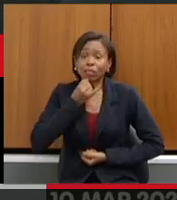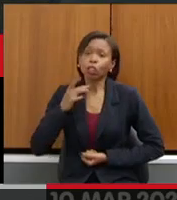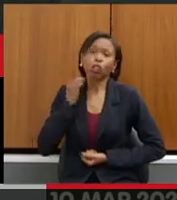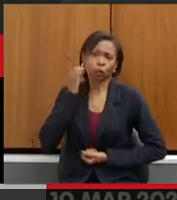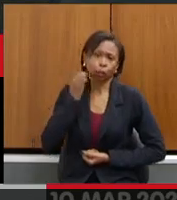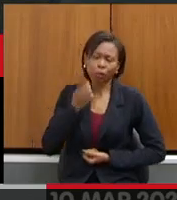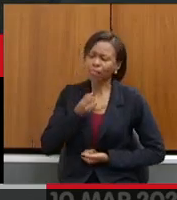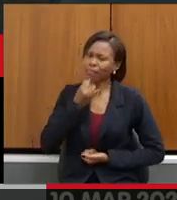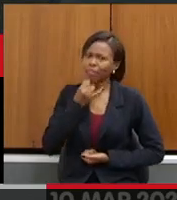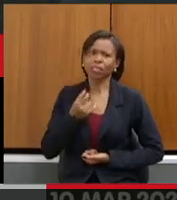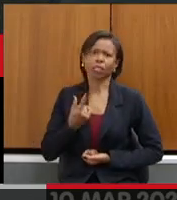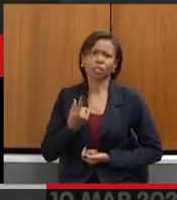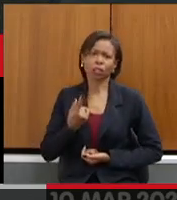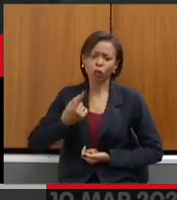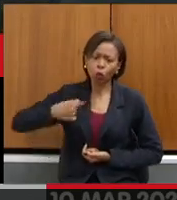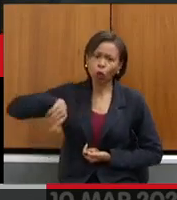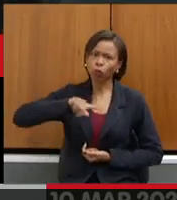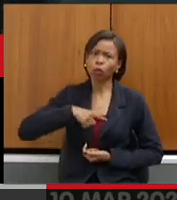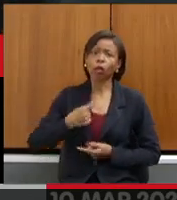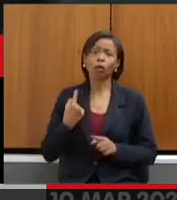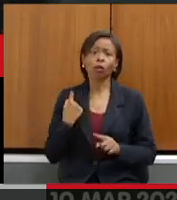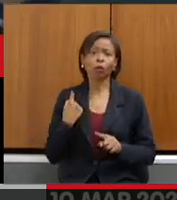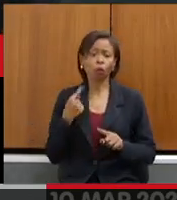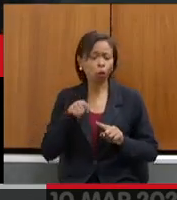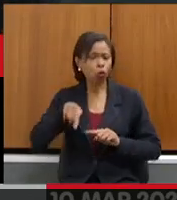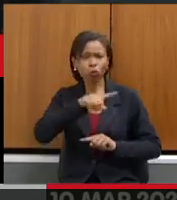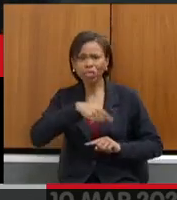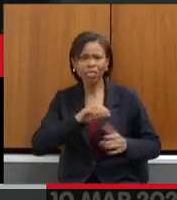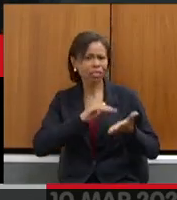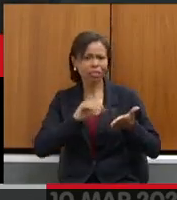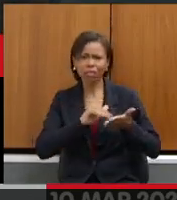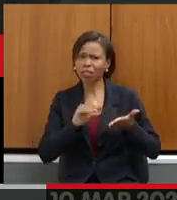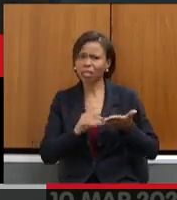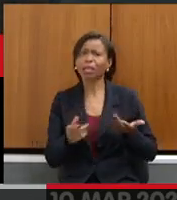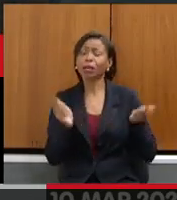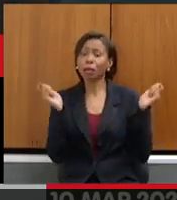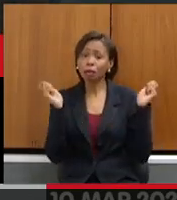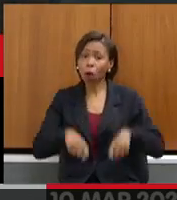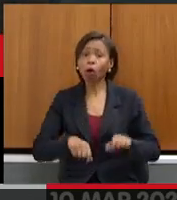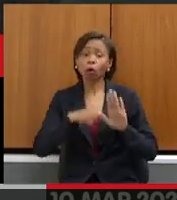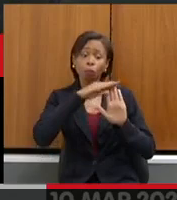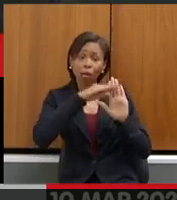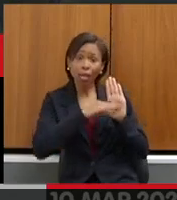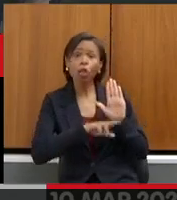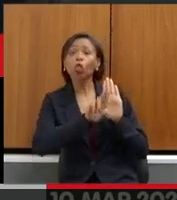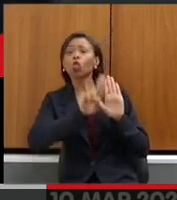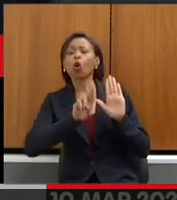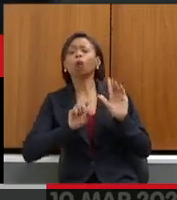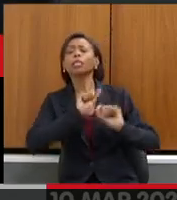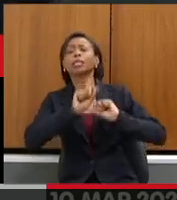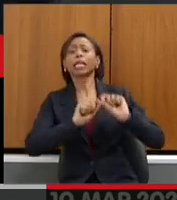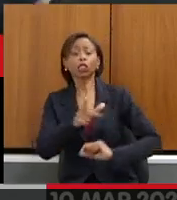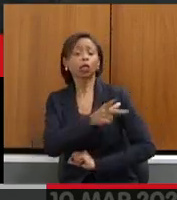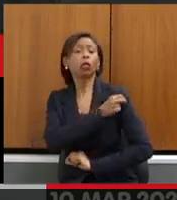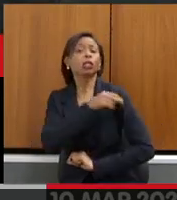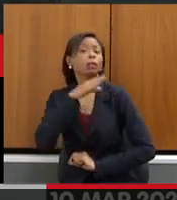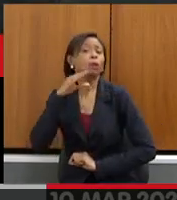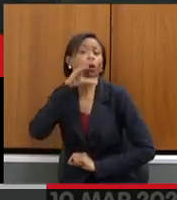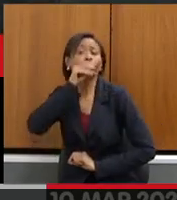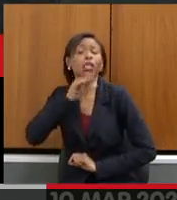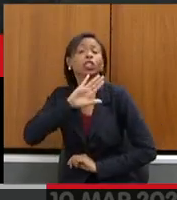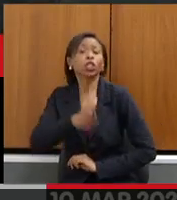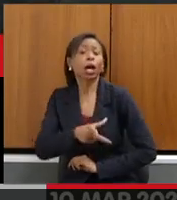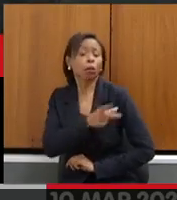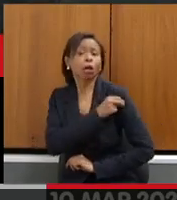excelência com os seus comandados e Providencie de forma mais urgente essa lista para que essa desconfiança